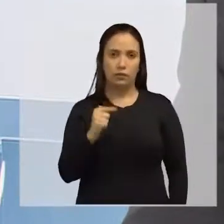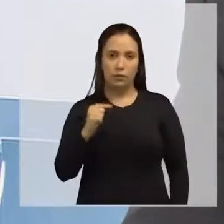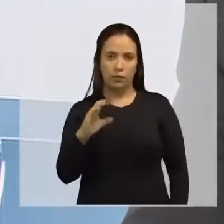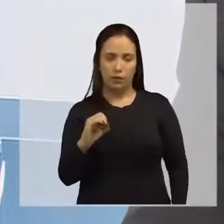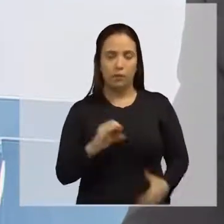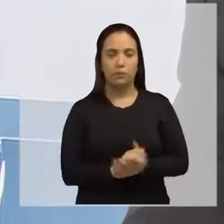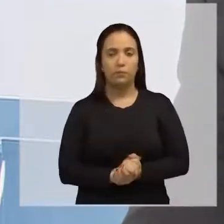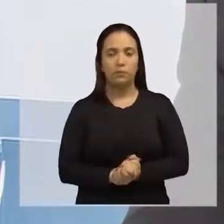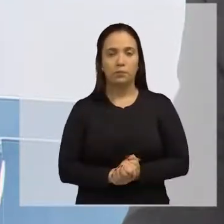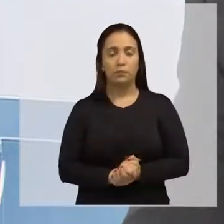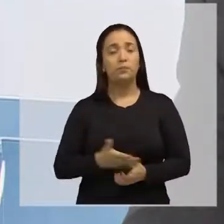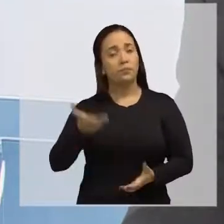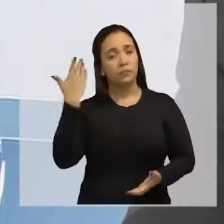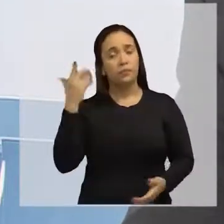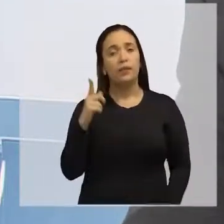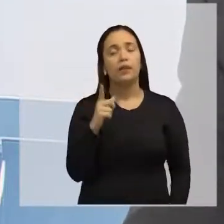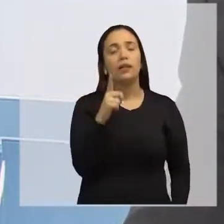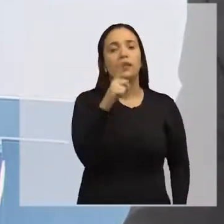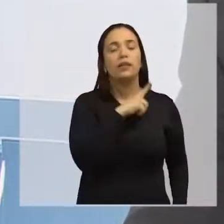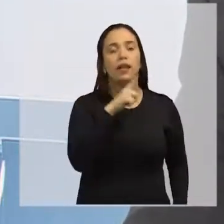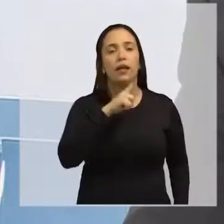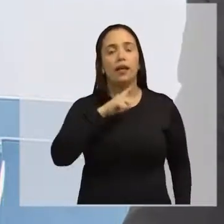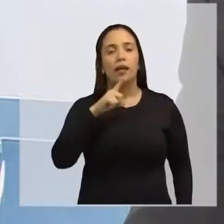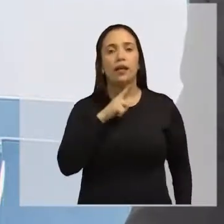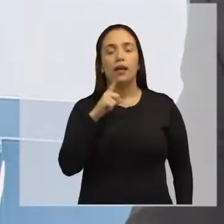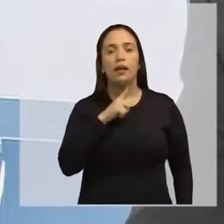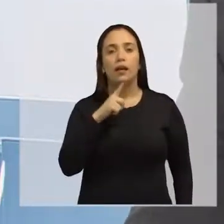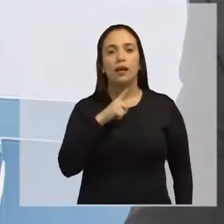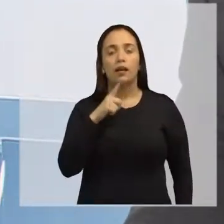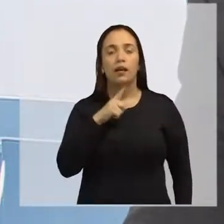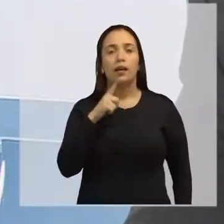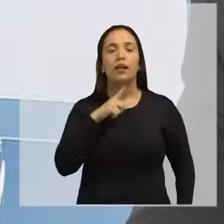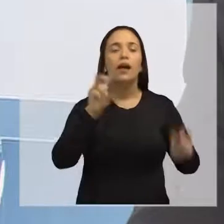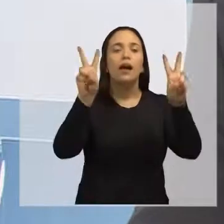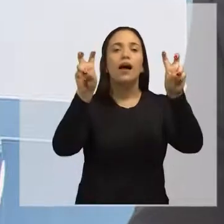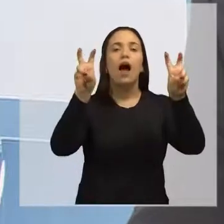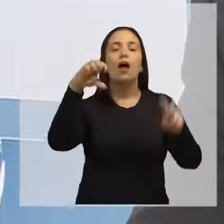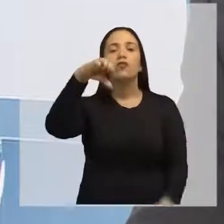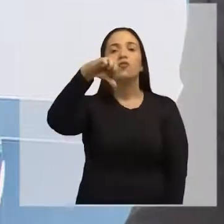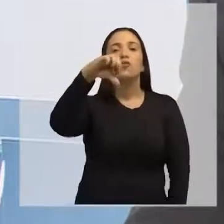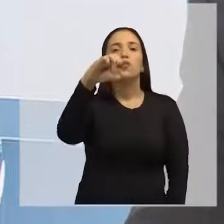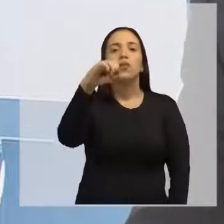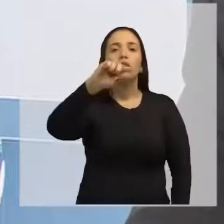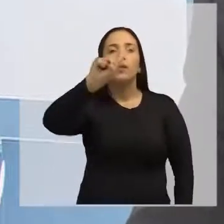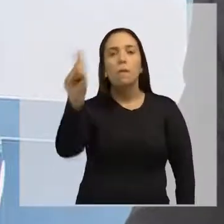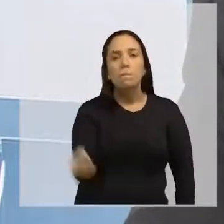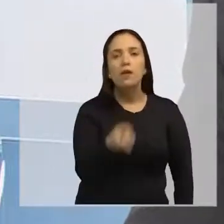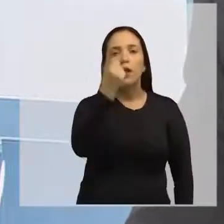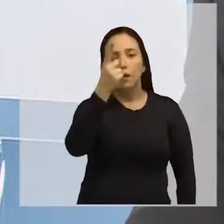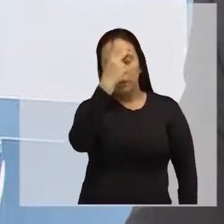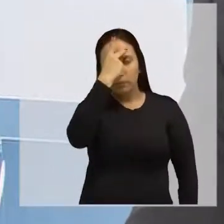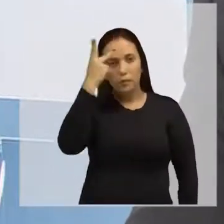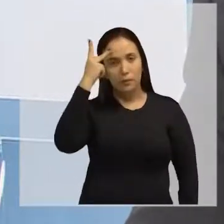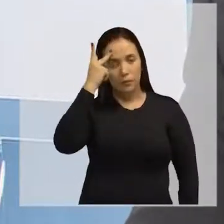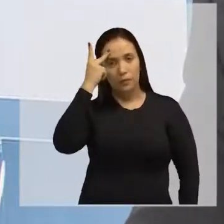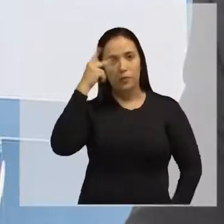1970. Naquela época tinha um jingle que era 90 milhões em ação para frente Brasil, salve a seleção. Esse